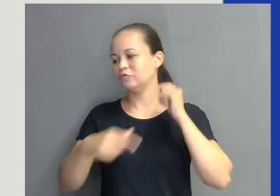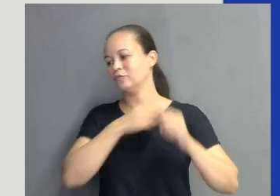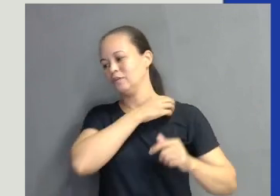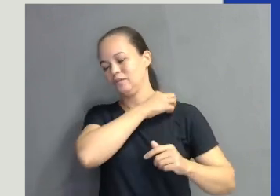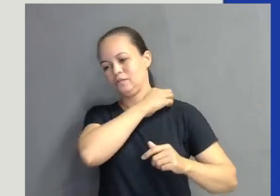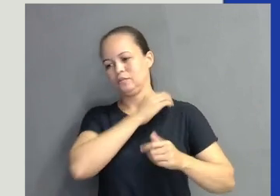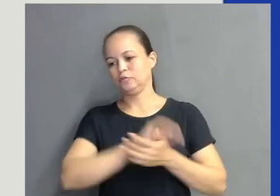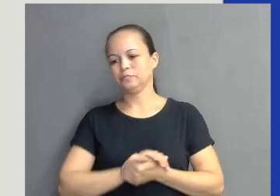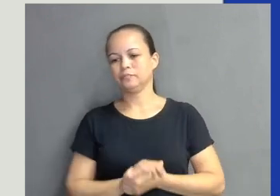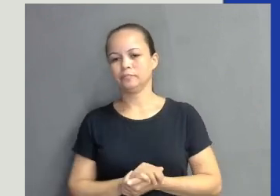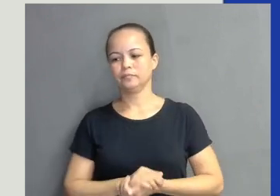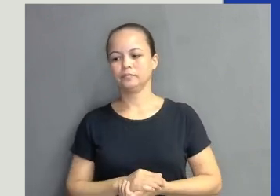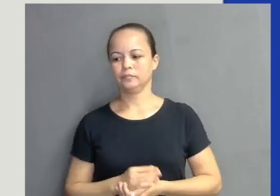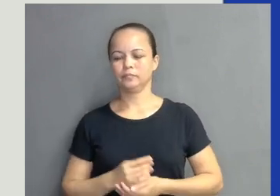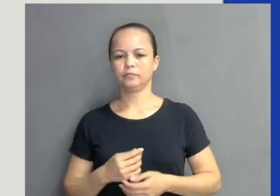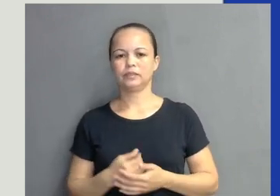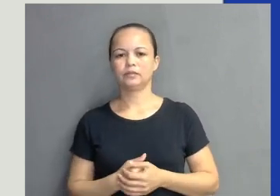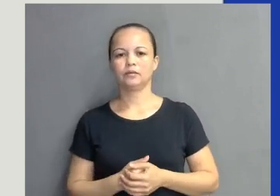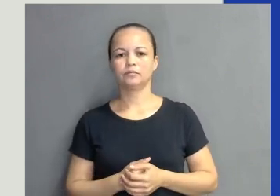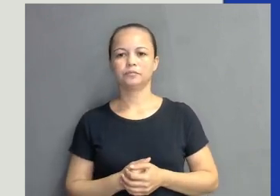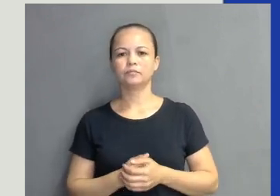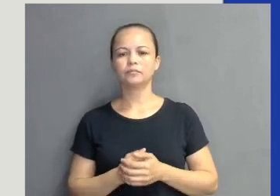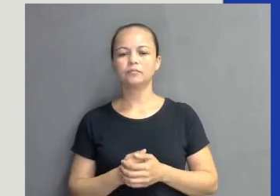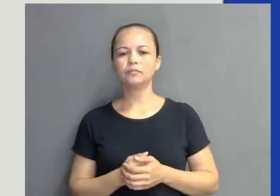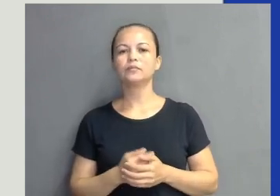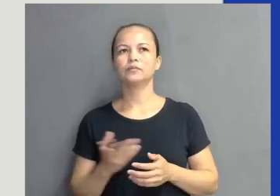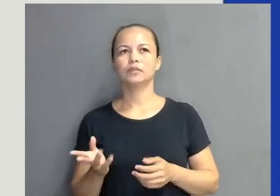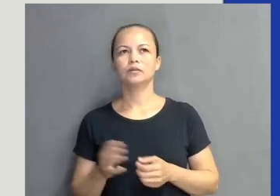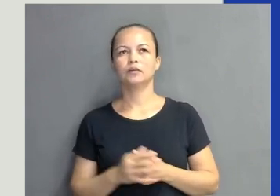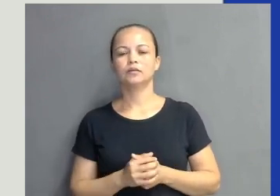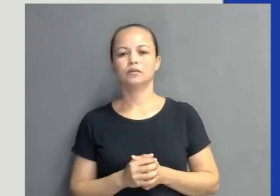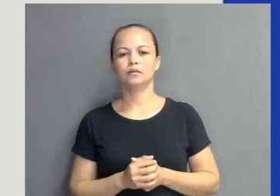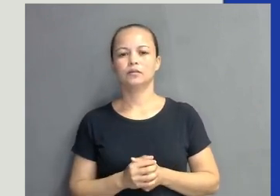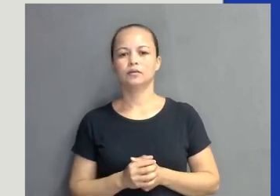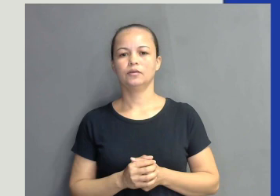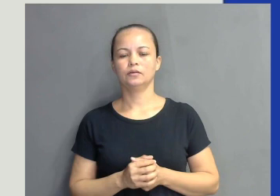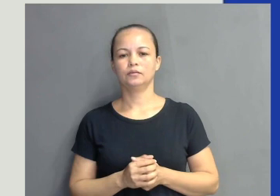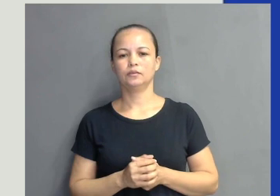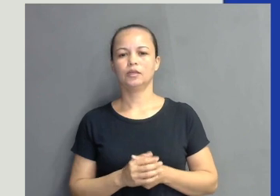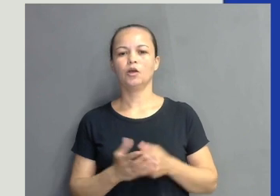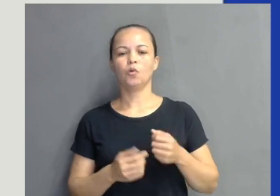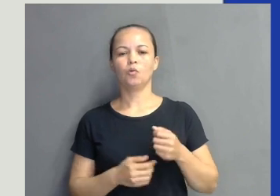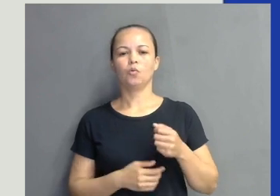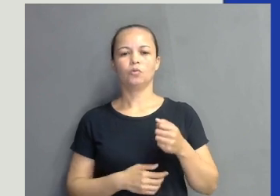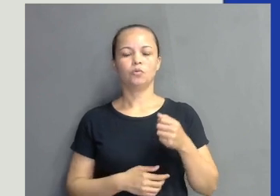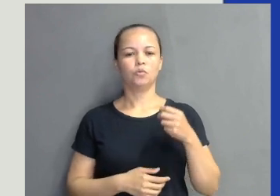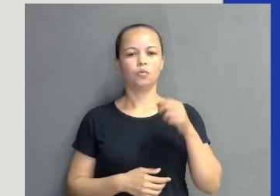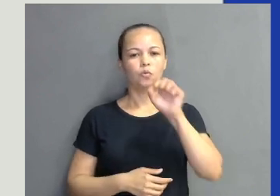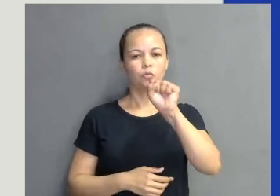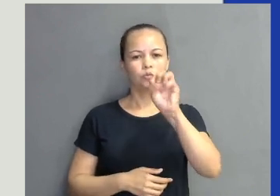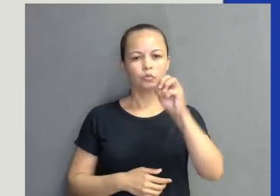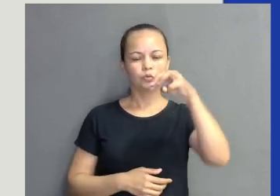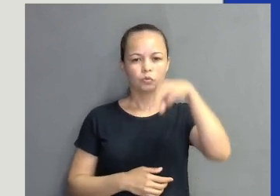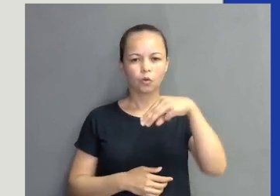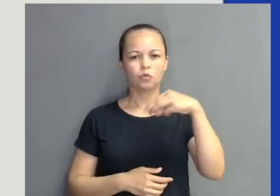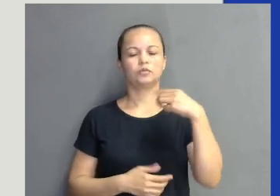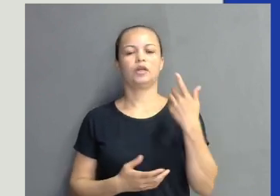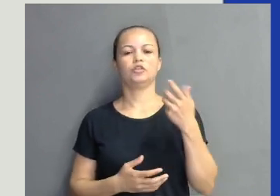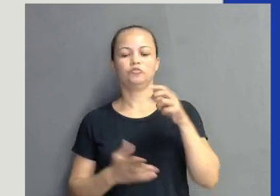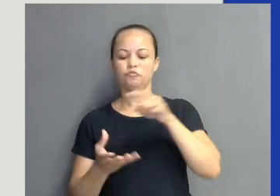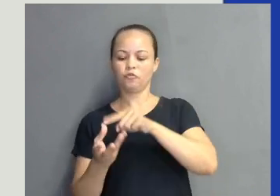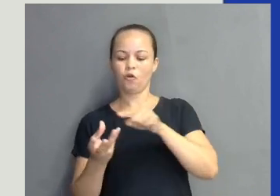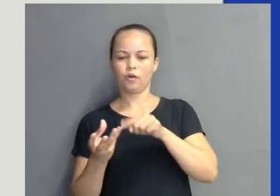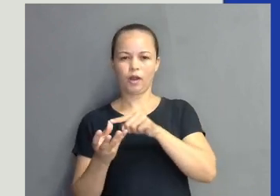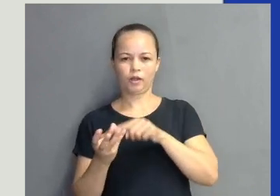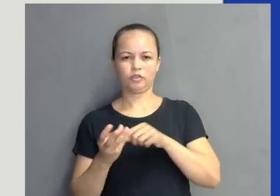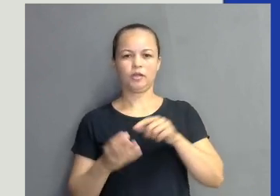o nosso exercício, tá? Vou trazer mais um poeminha aqui para você ler e tentar identificar alguns